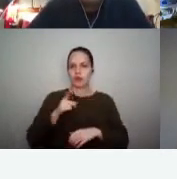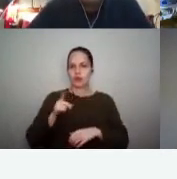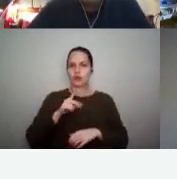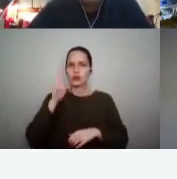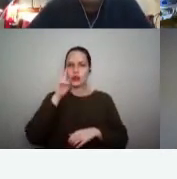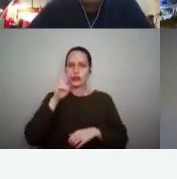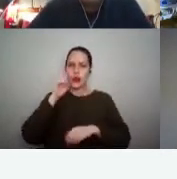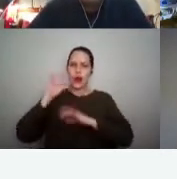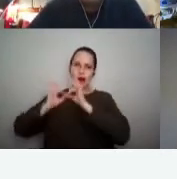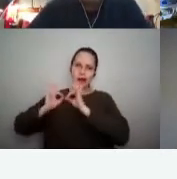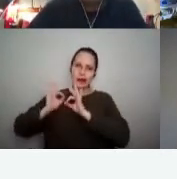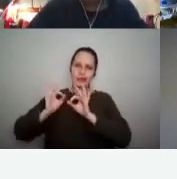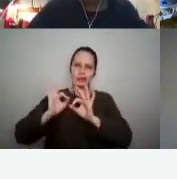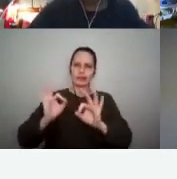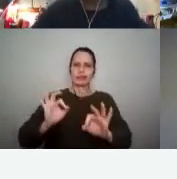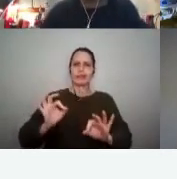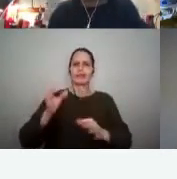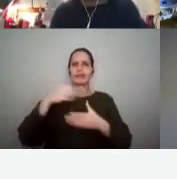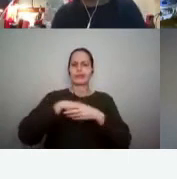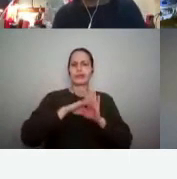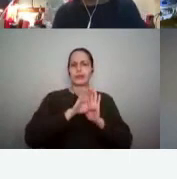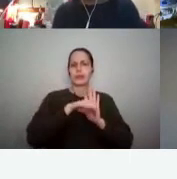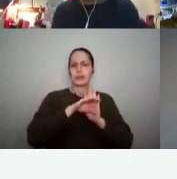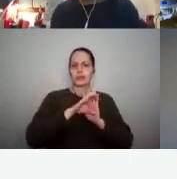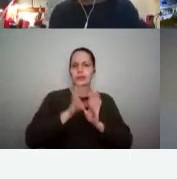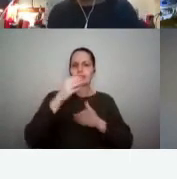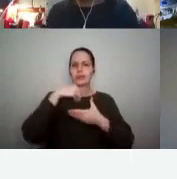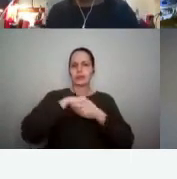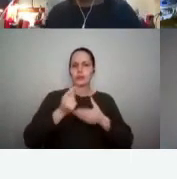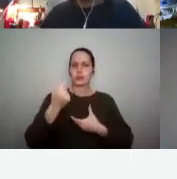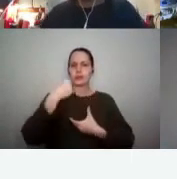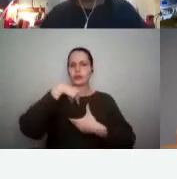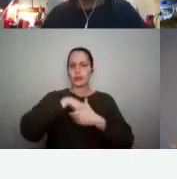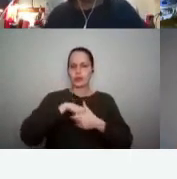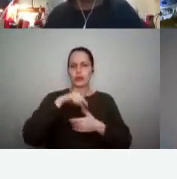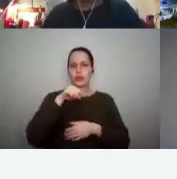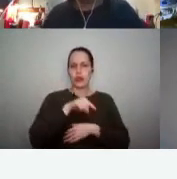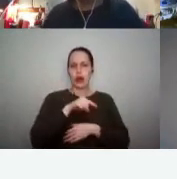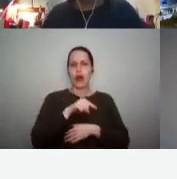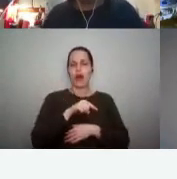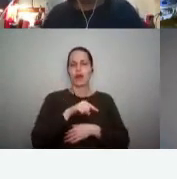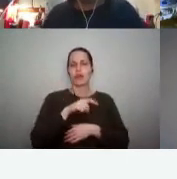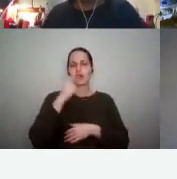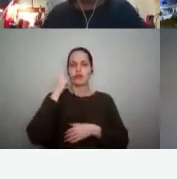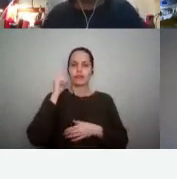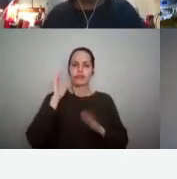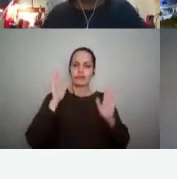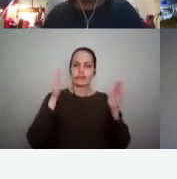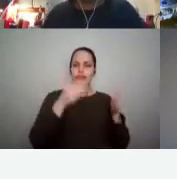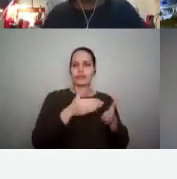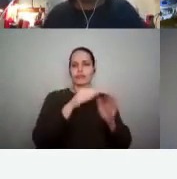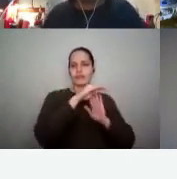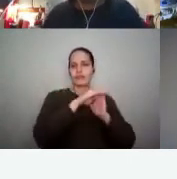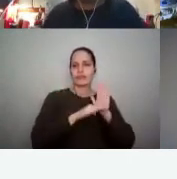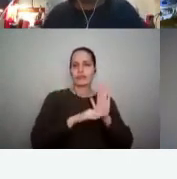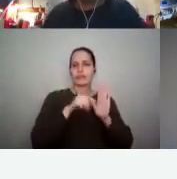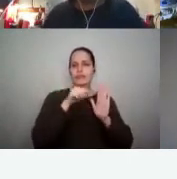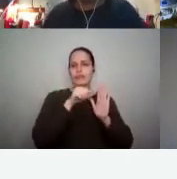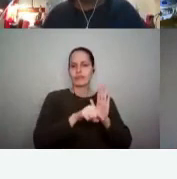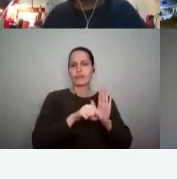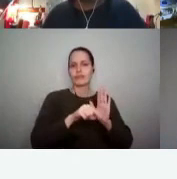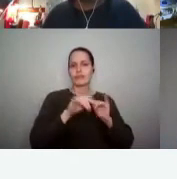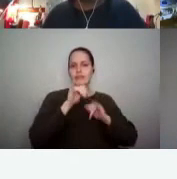assim de subjetividade, segmentado pelo saber. A partir da lógica, um ordenamento que promove o silenciamento